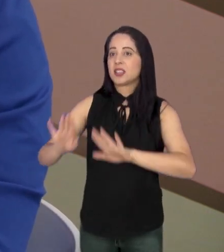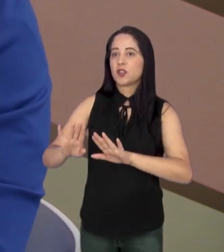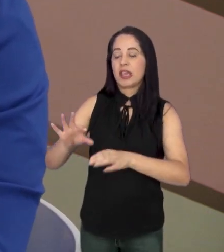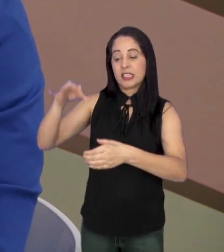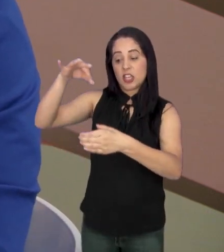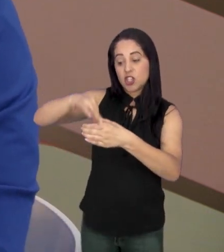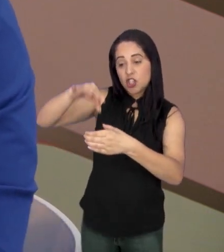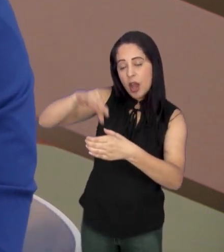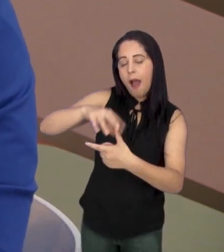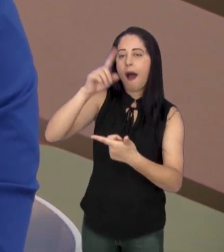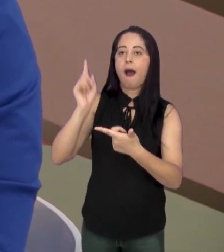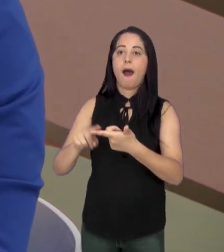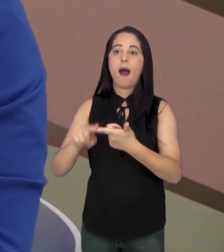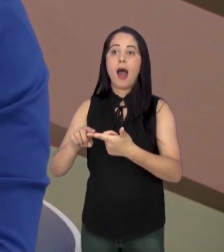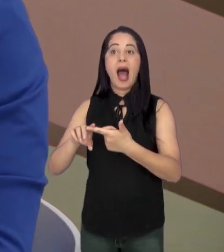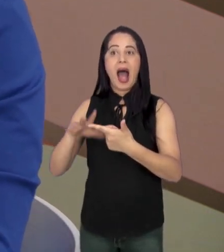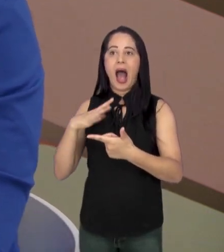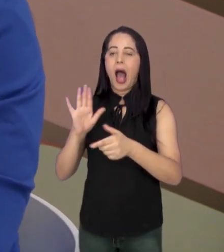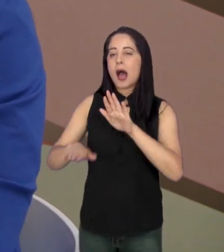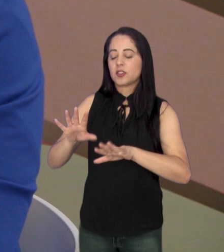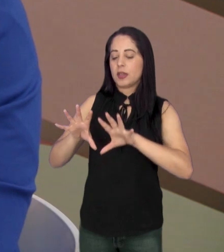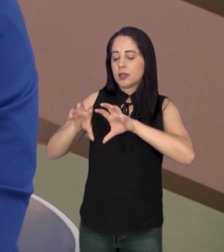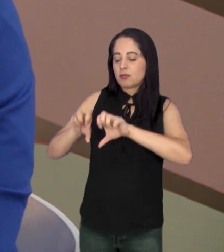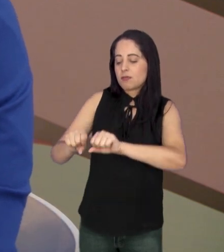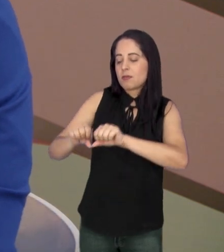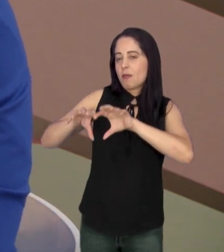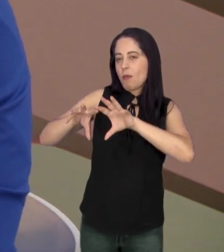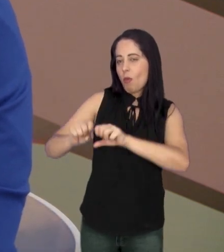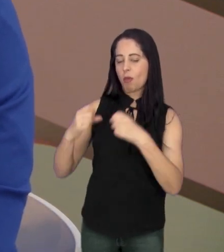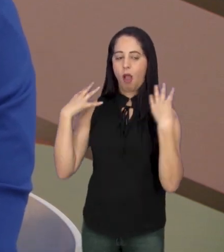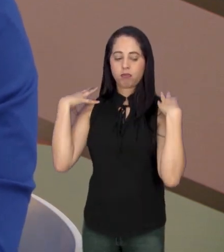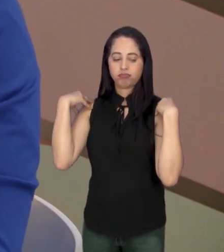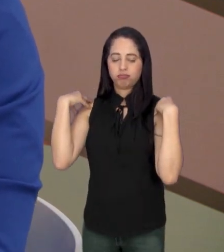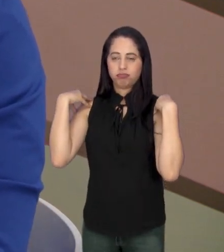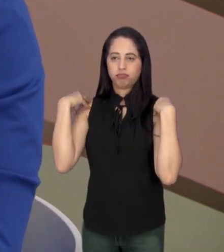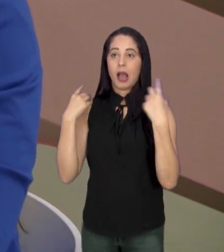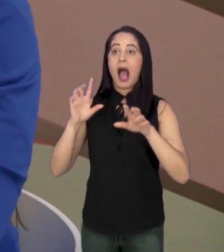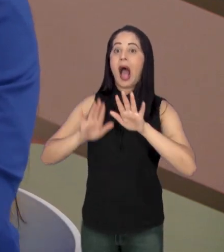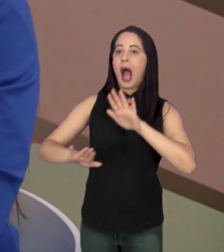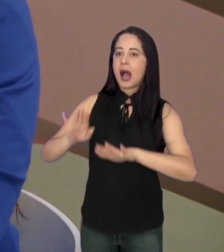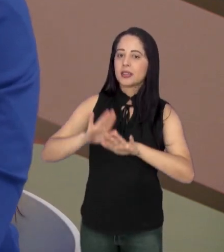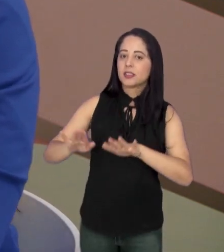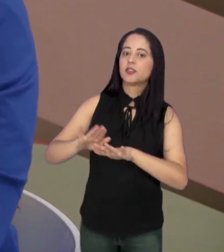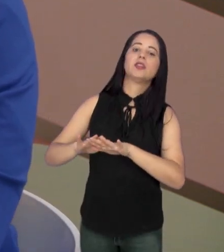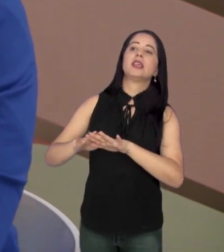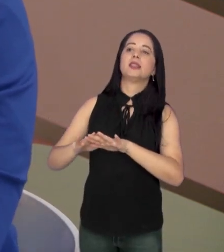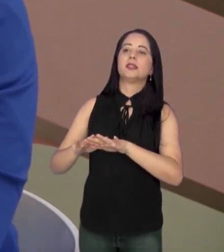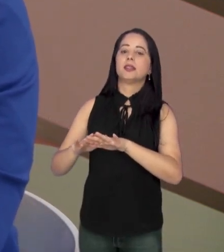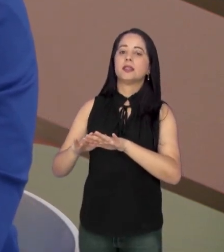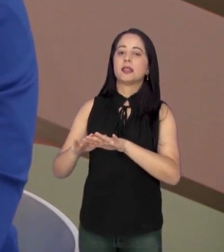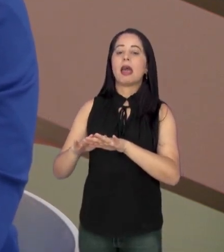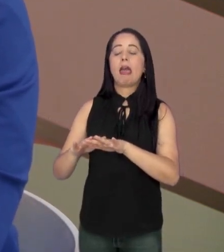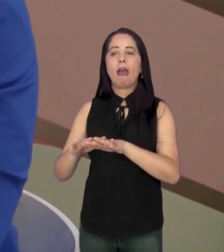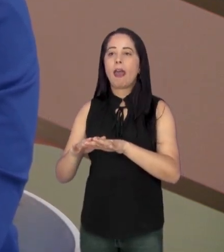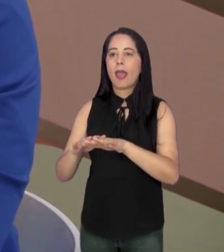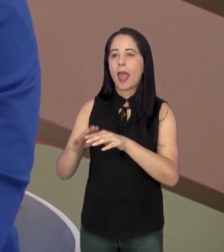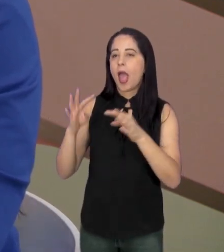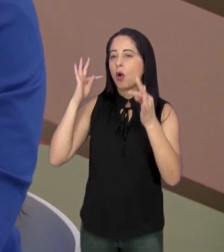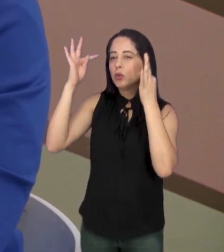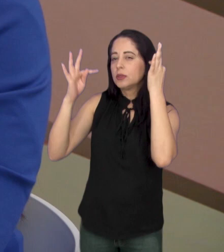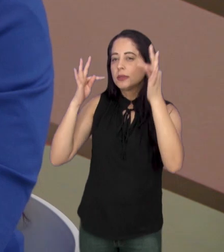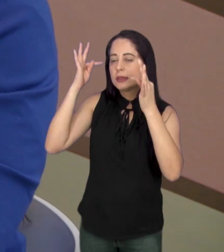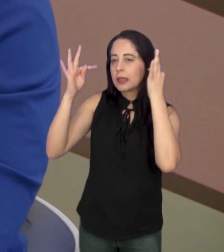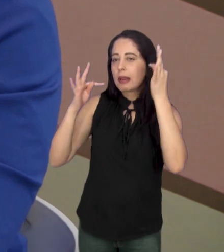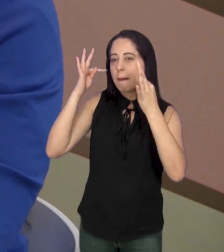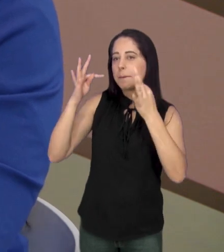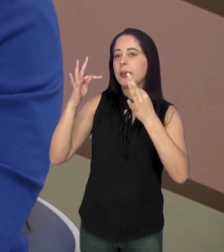com chás, que é a fitoterapia, ou uma massoterapia, uma massagem, né? Ou uma oligoterapia, que é a terapia que eu trabalho, que são terapias